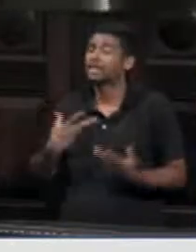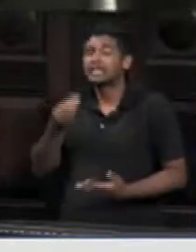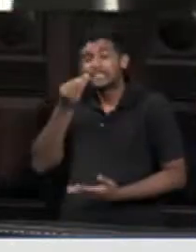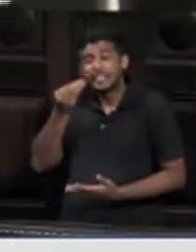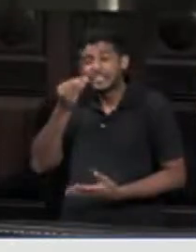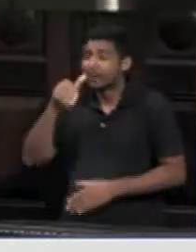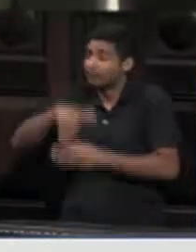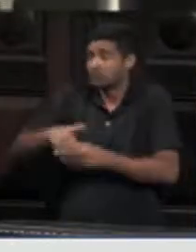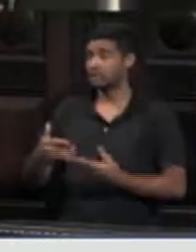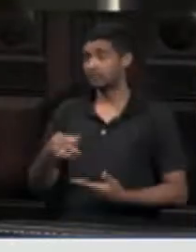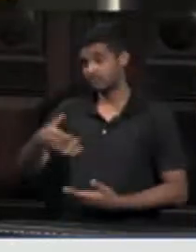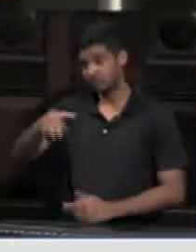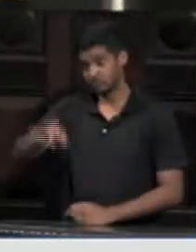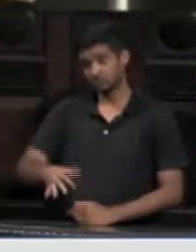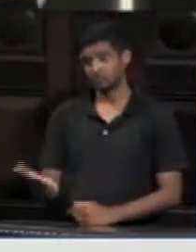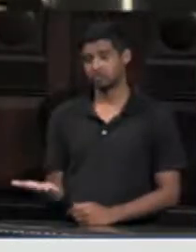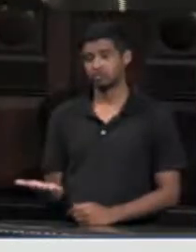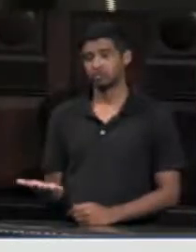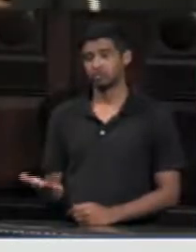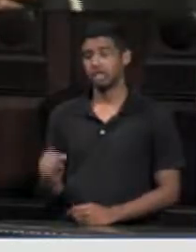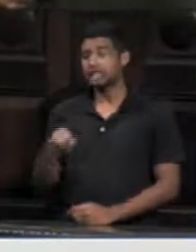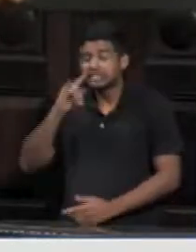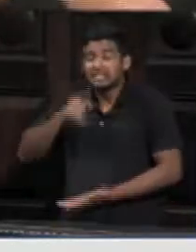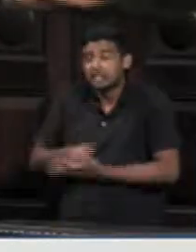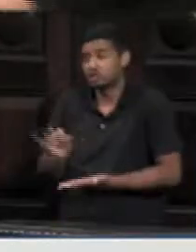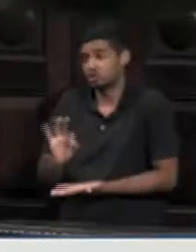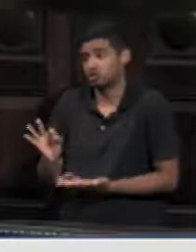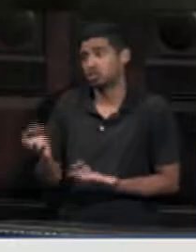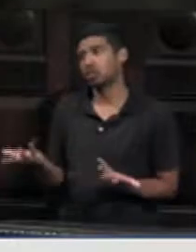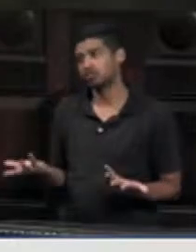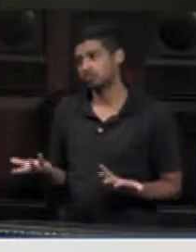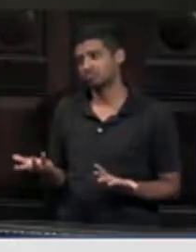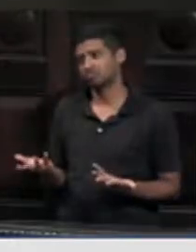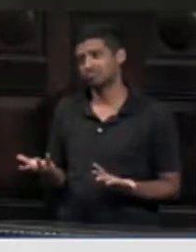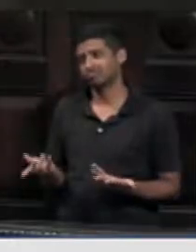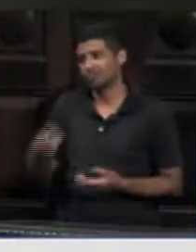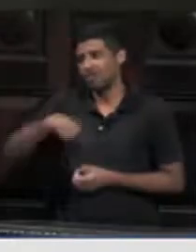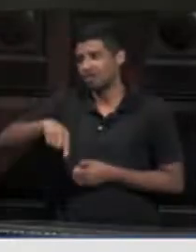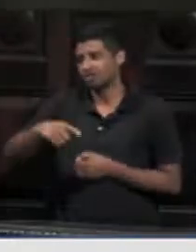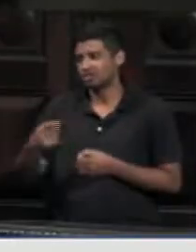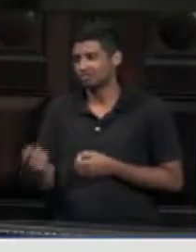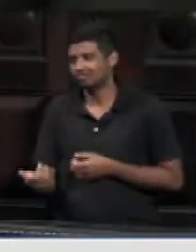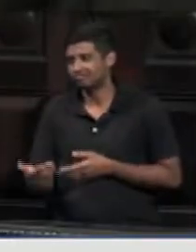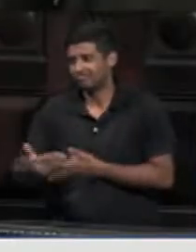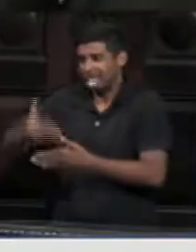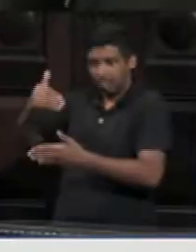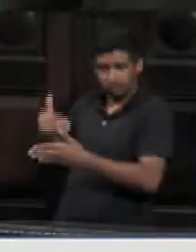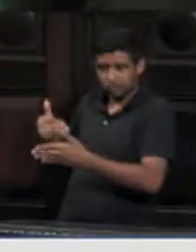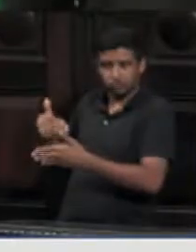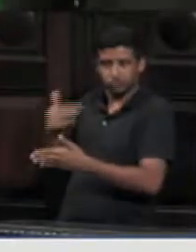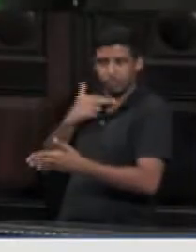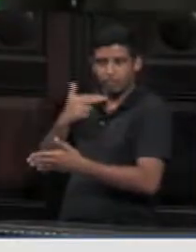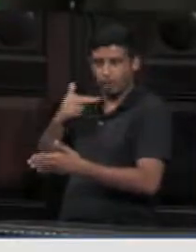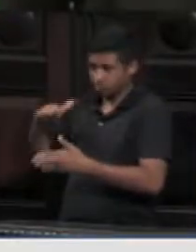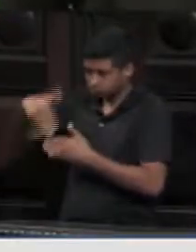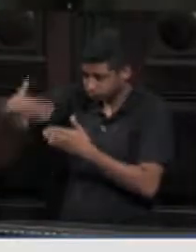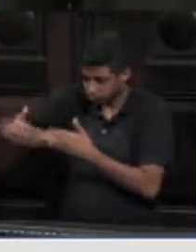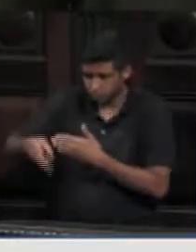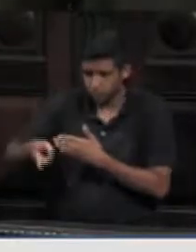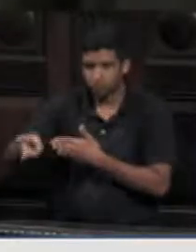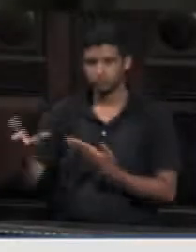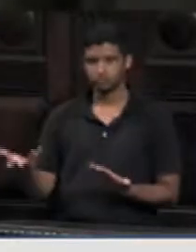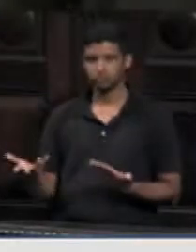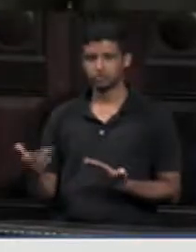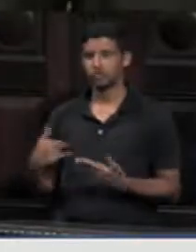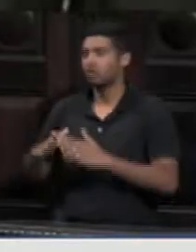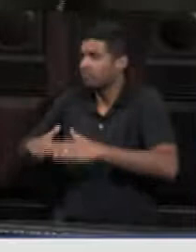dá para a gente voltar atrás. Então, quero fazer um apelo ao deputado Paulo Ramos. Eu não sei qual é